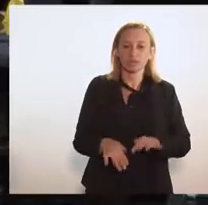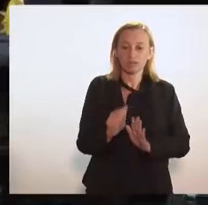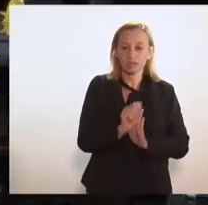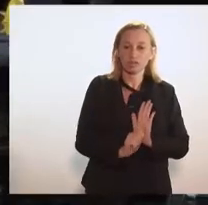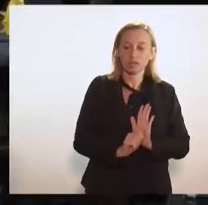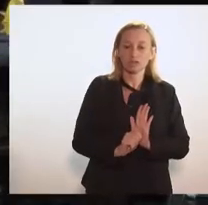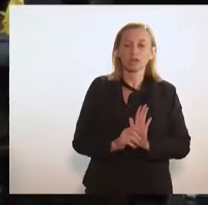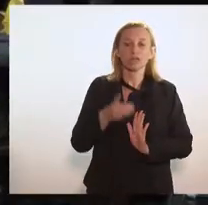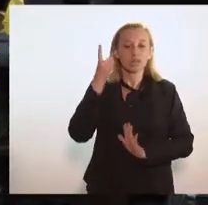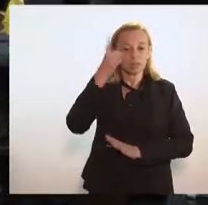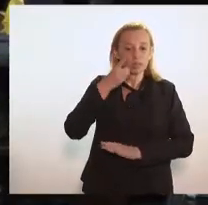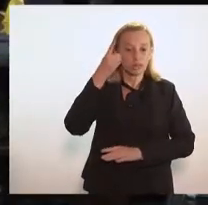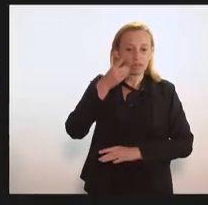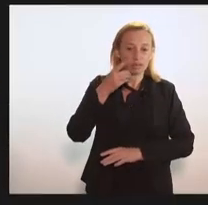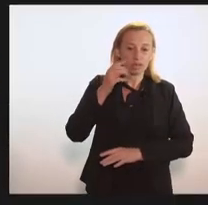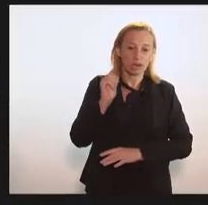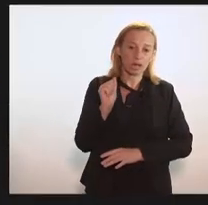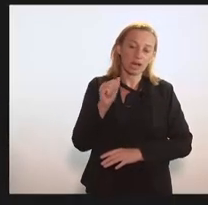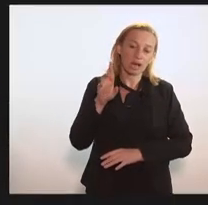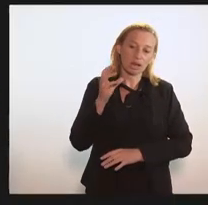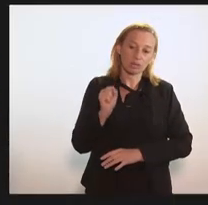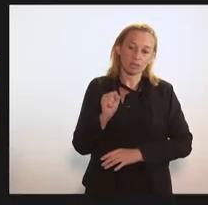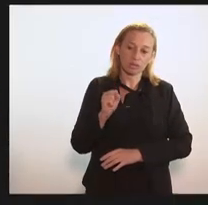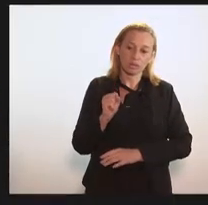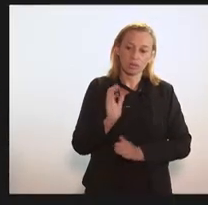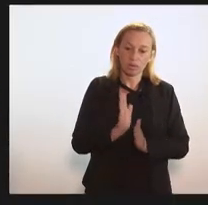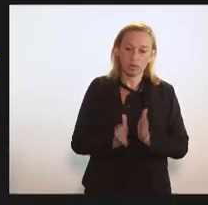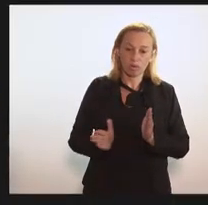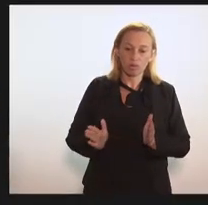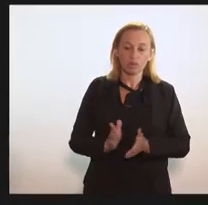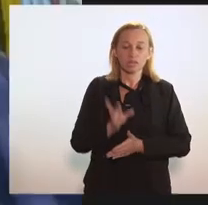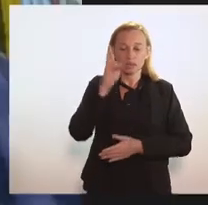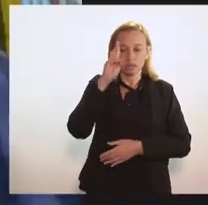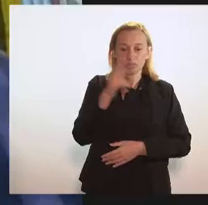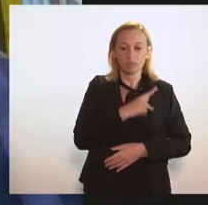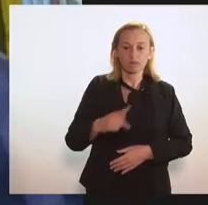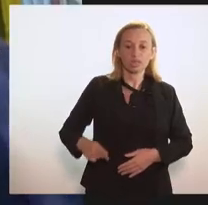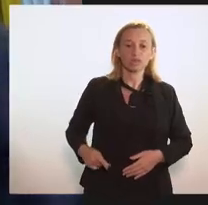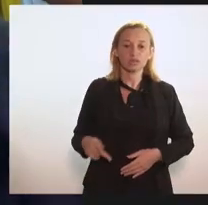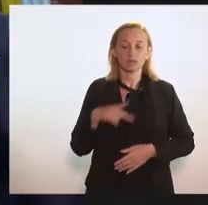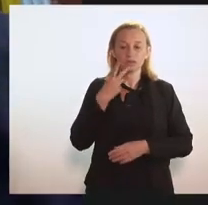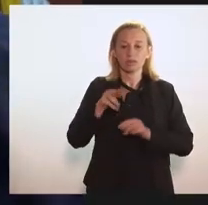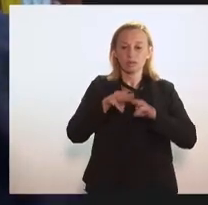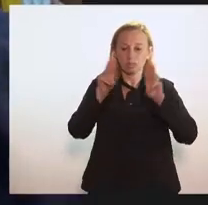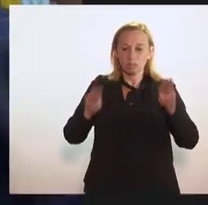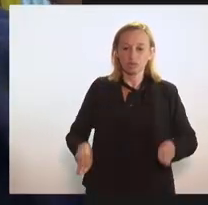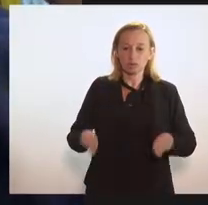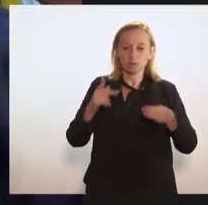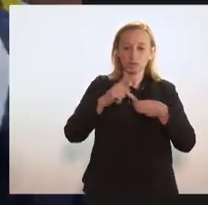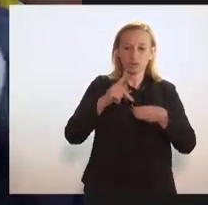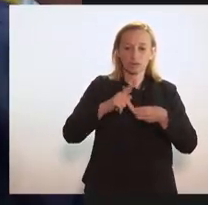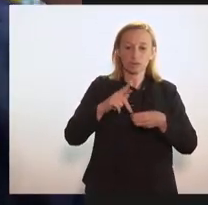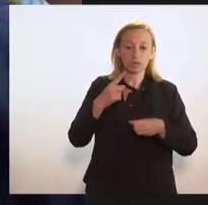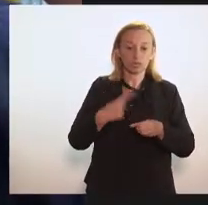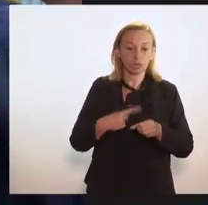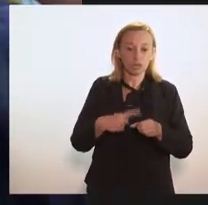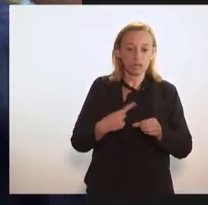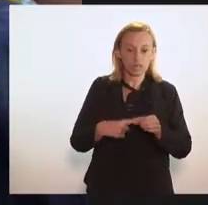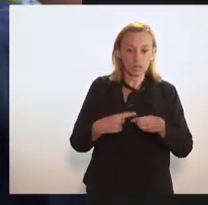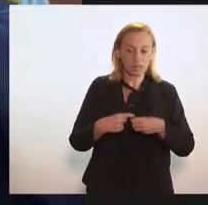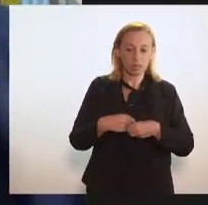questão de horas deputado Carlos E aí o presidente como se trata de um museu do petróleo no município